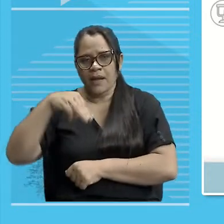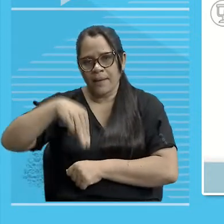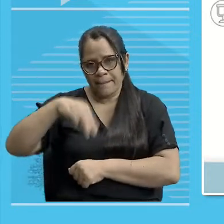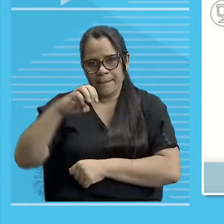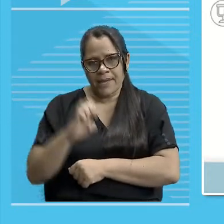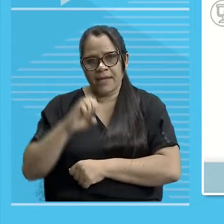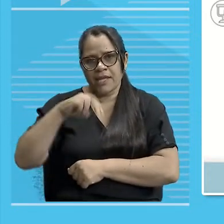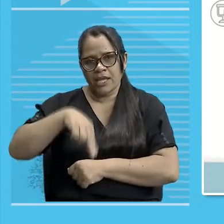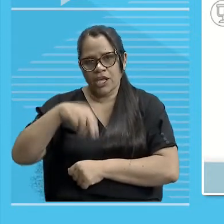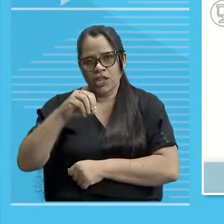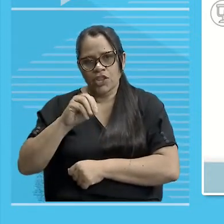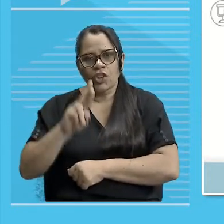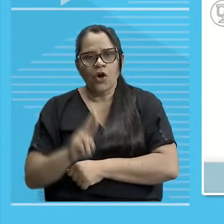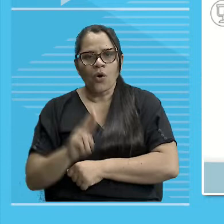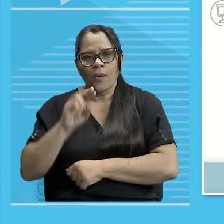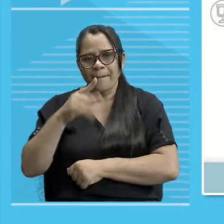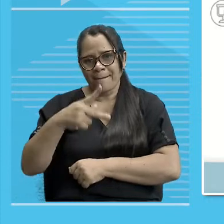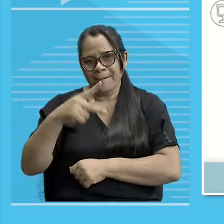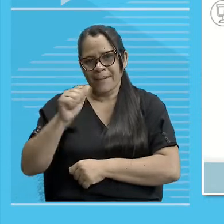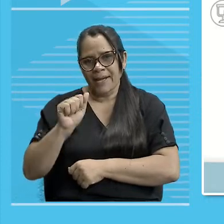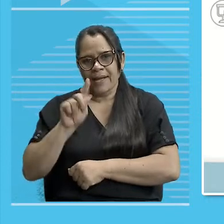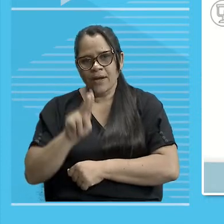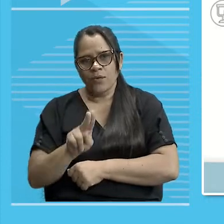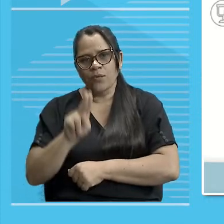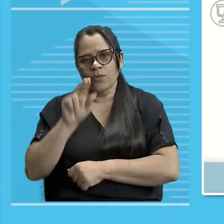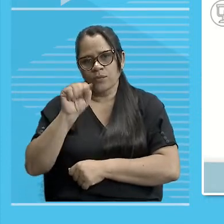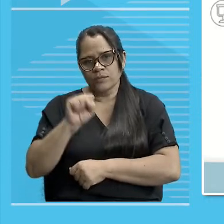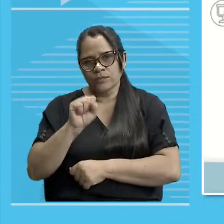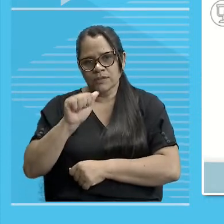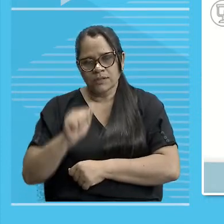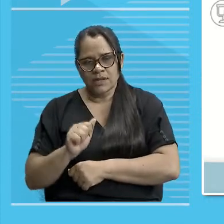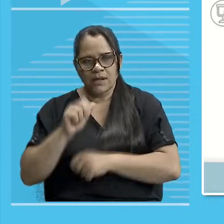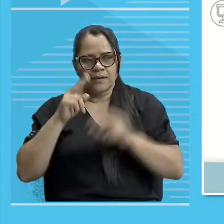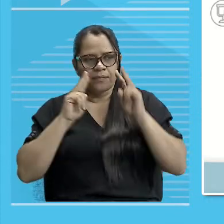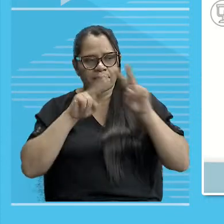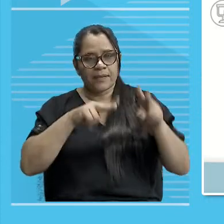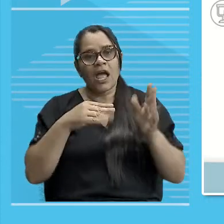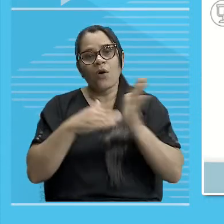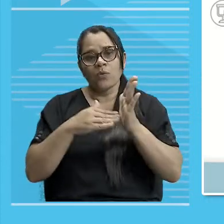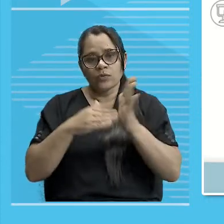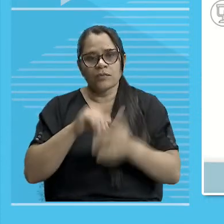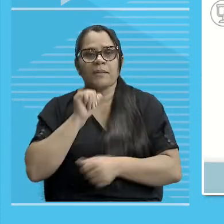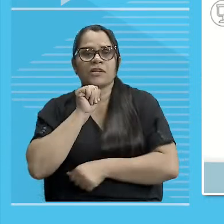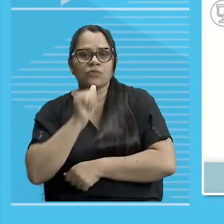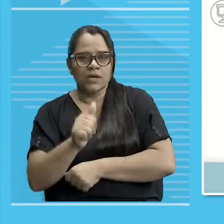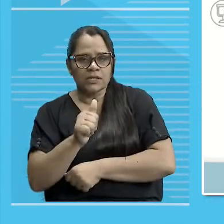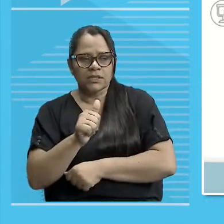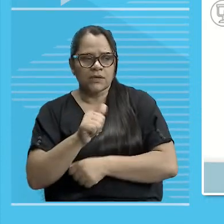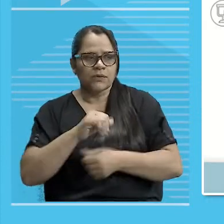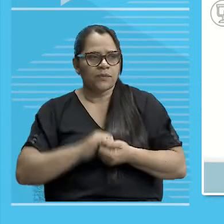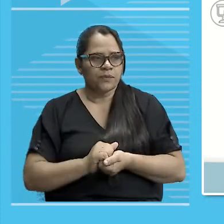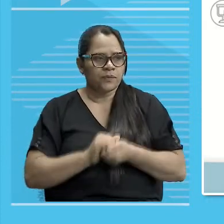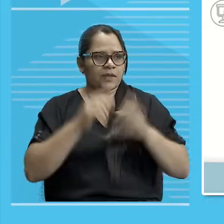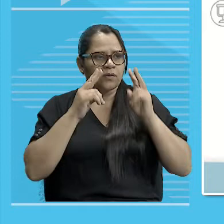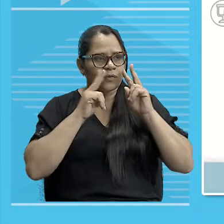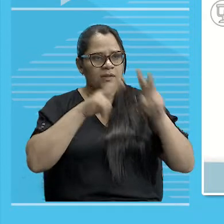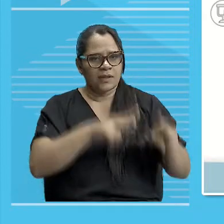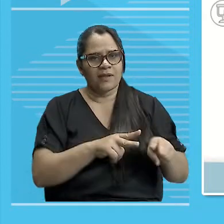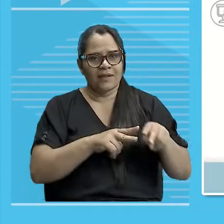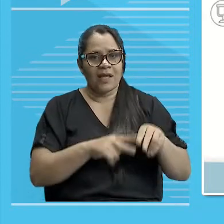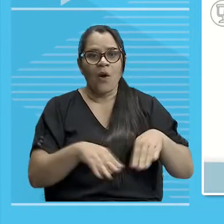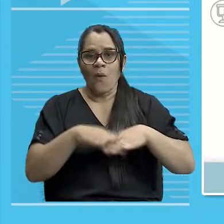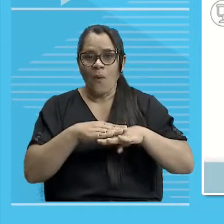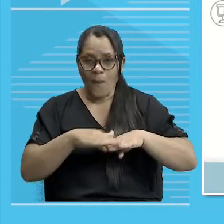menopausa. Período da menopausa, a última menstruação. Tá bom? O pé do menino vão